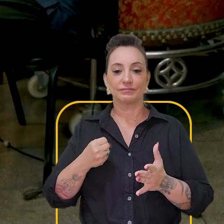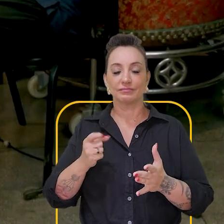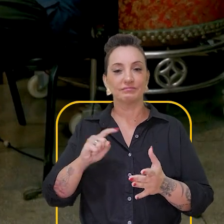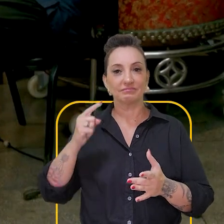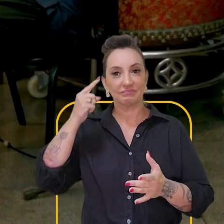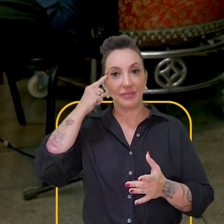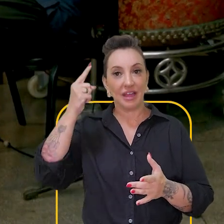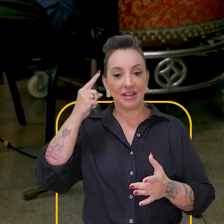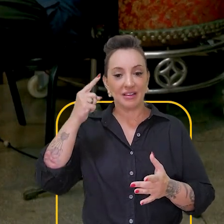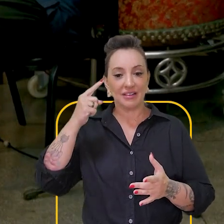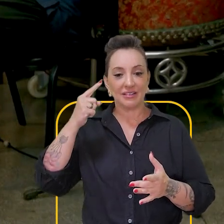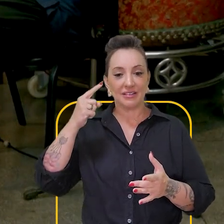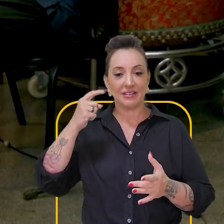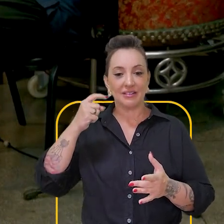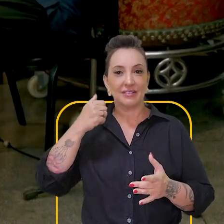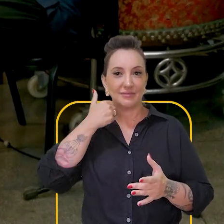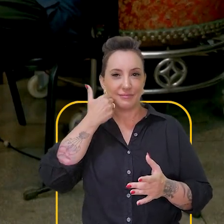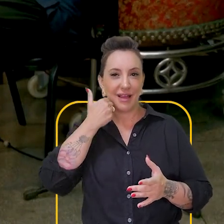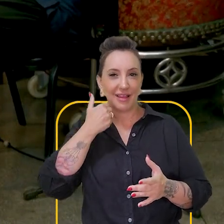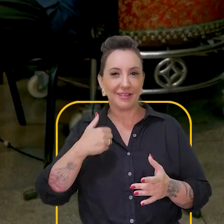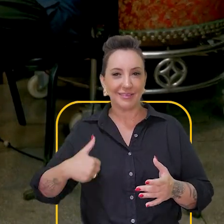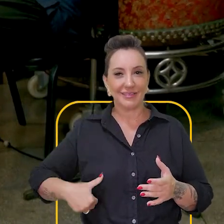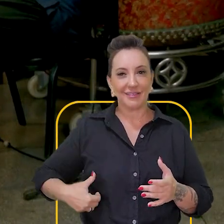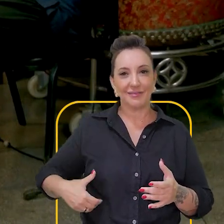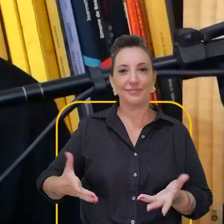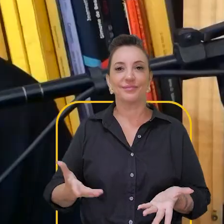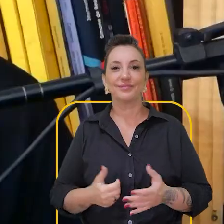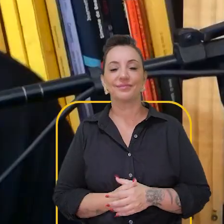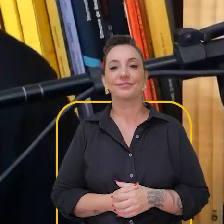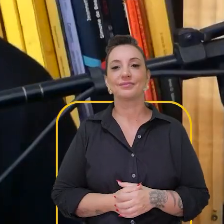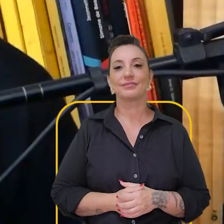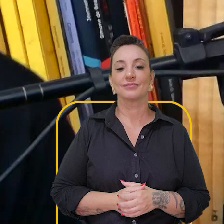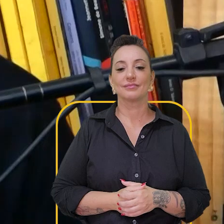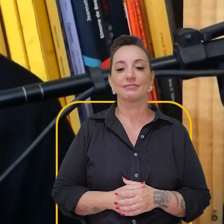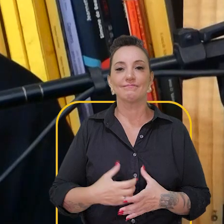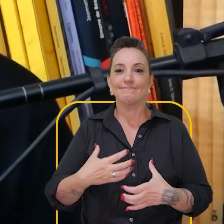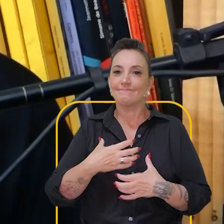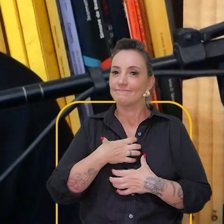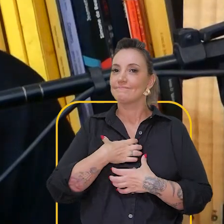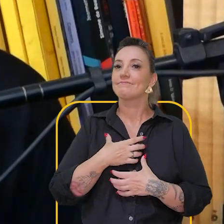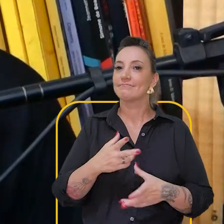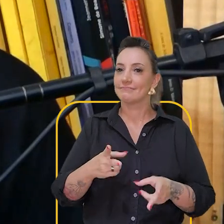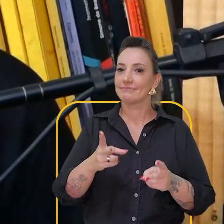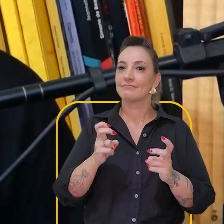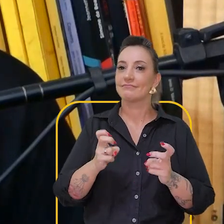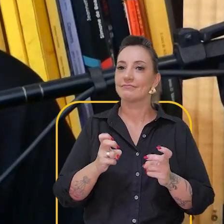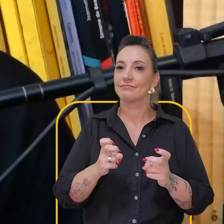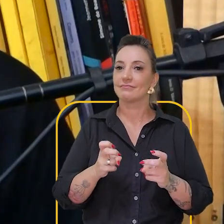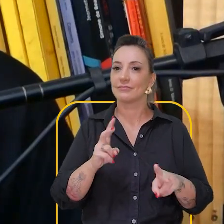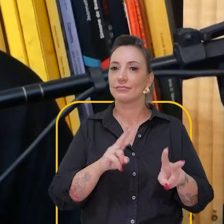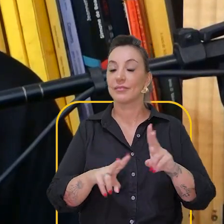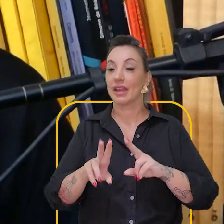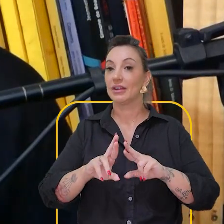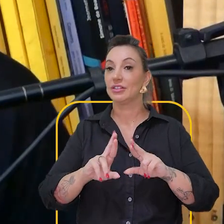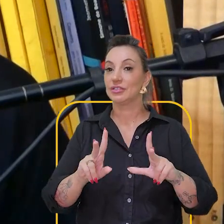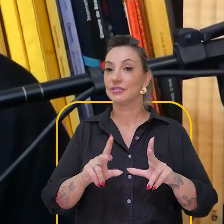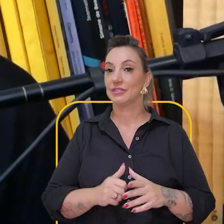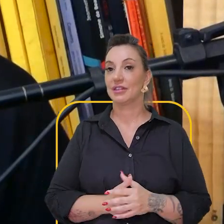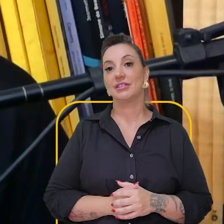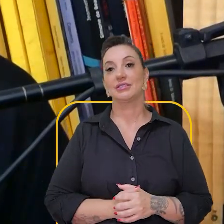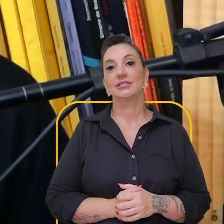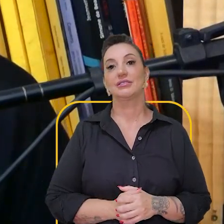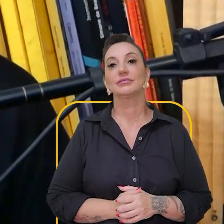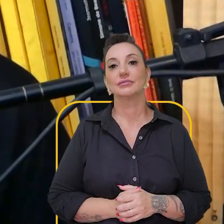um uma visão diferente né E quando a gente começou a ir pras competições eu senti